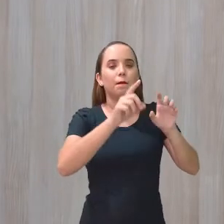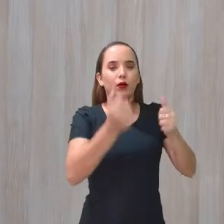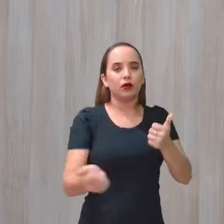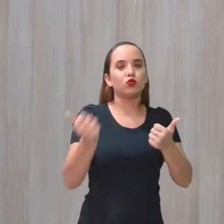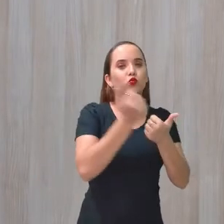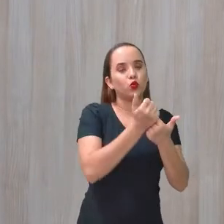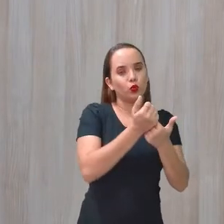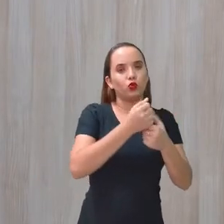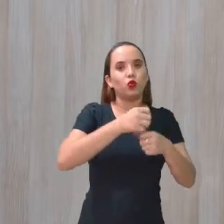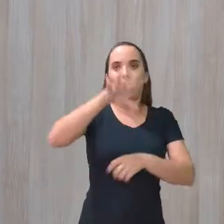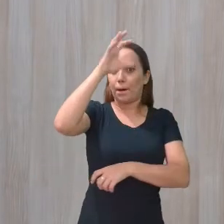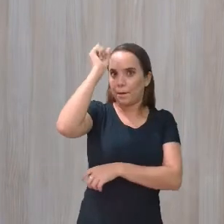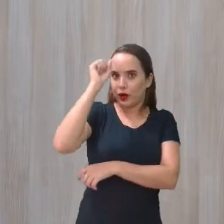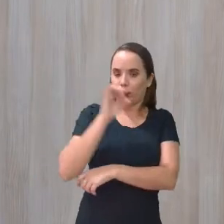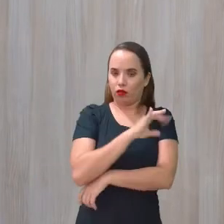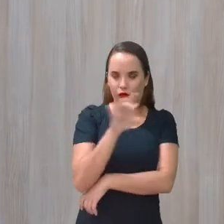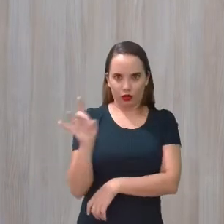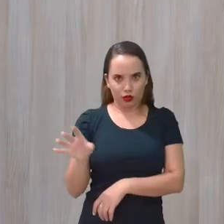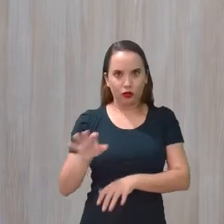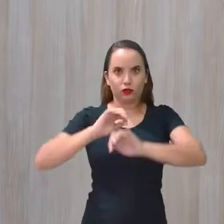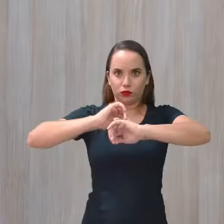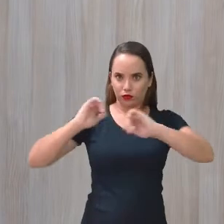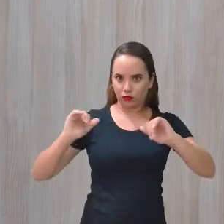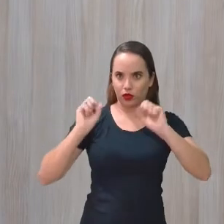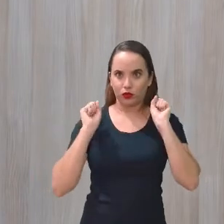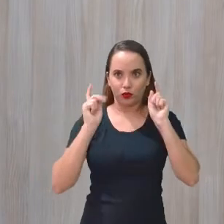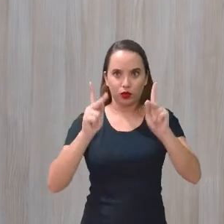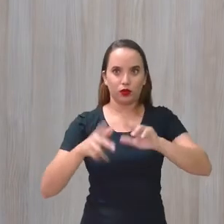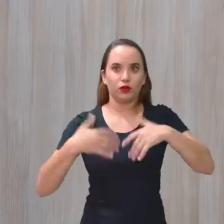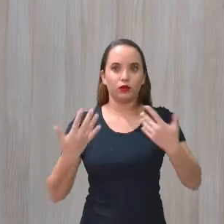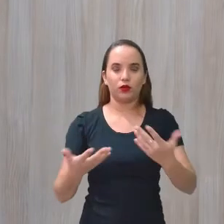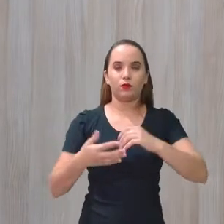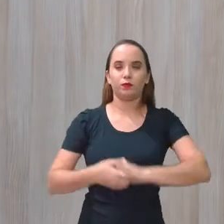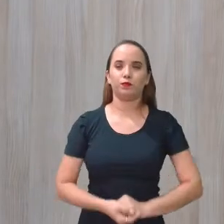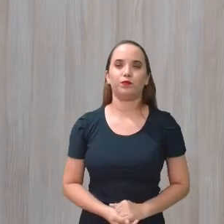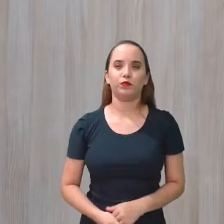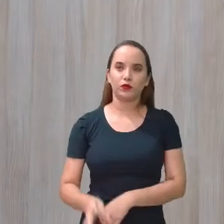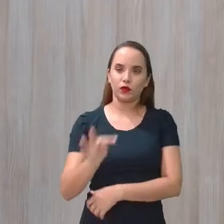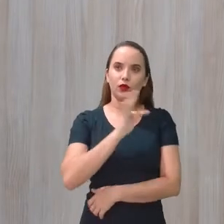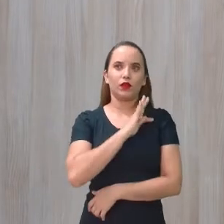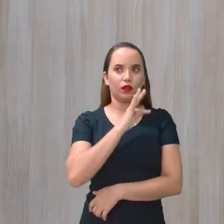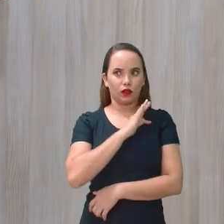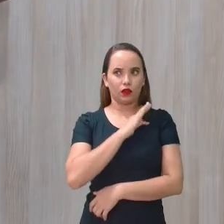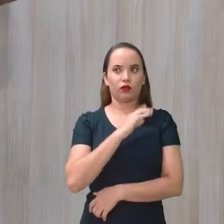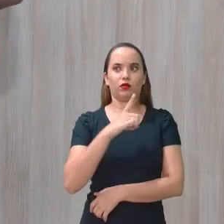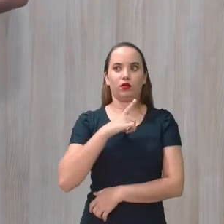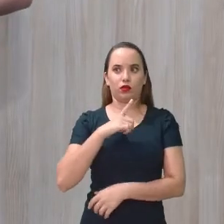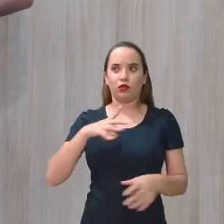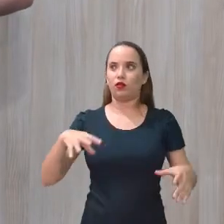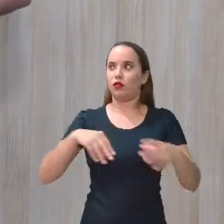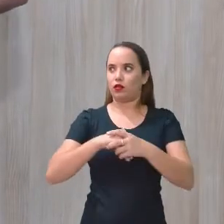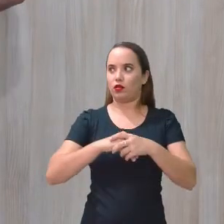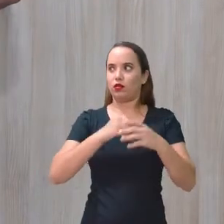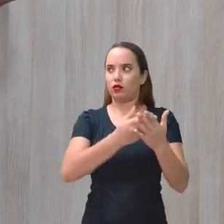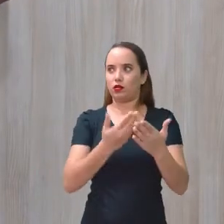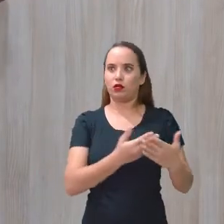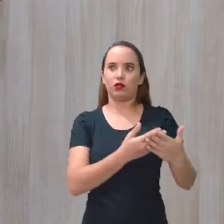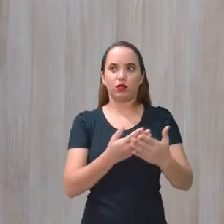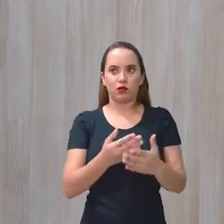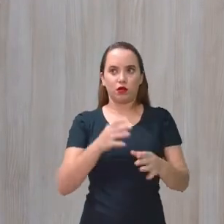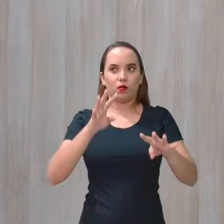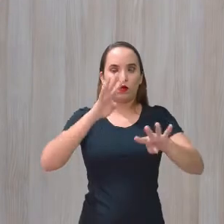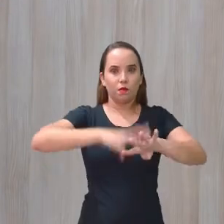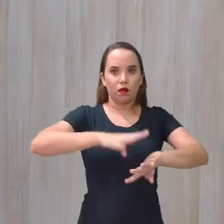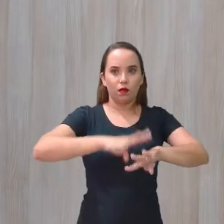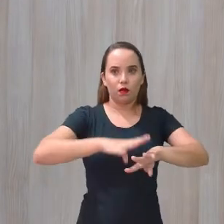da substituição, tá certo? Então essas técnicas elas aparecem lá nas aulas de matemática e você vai ver que a